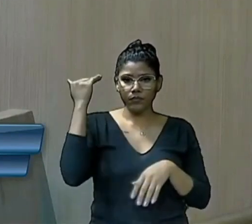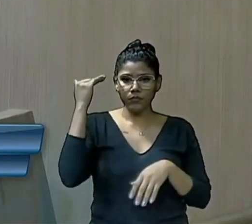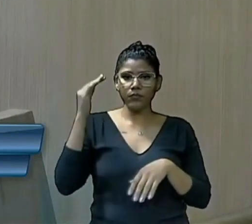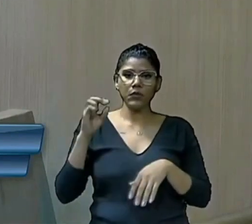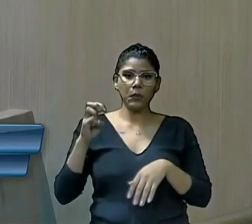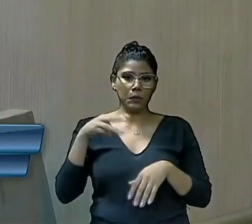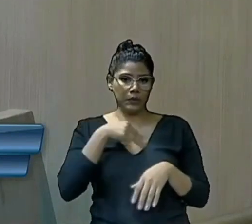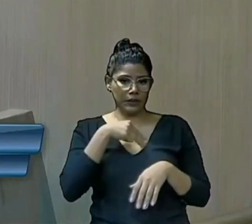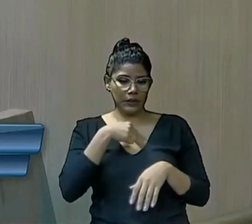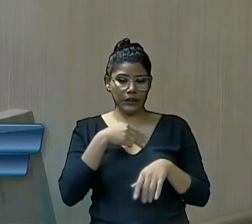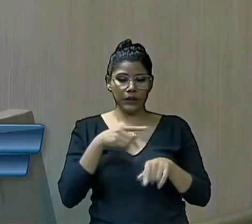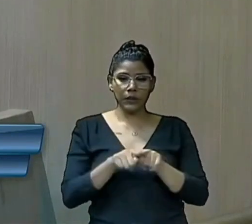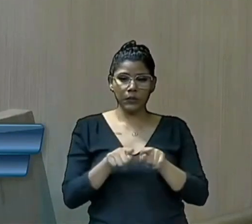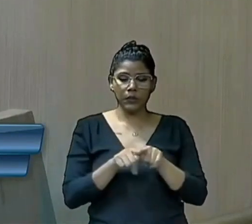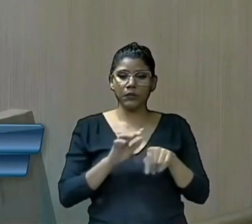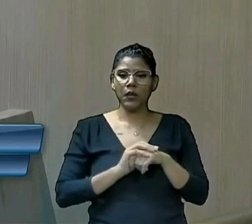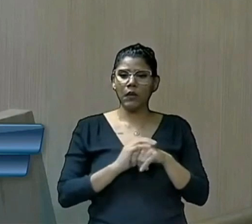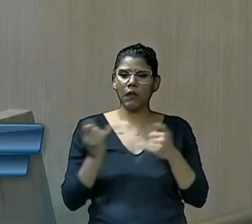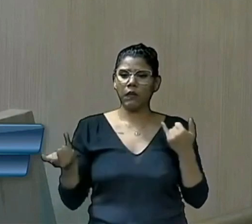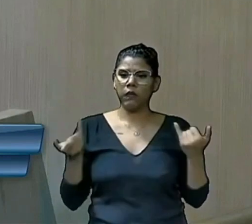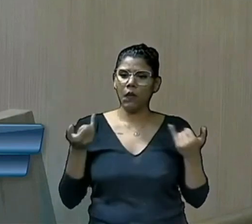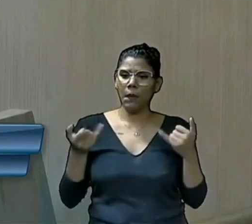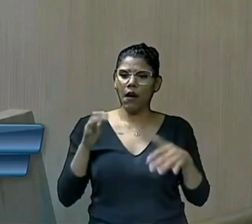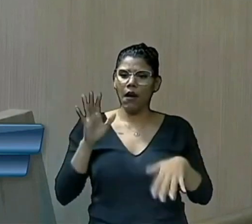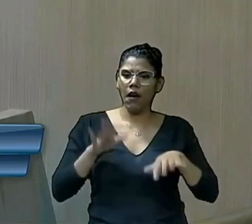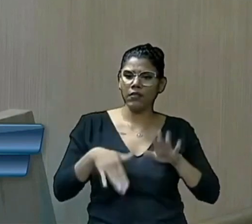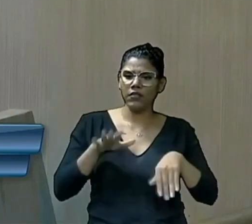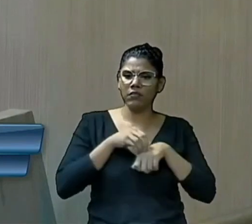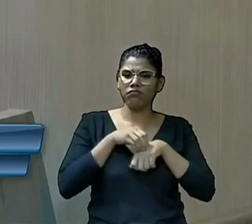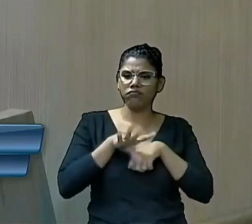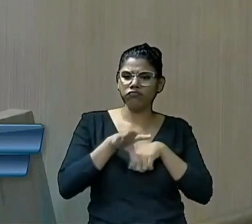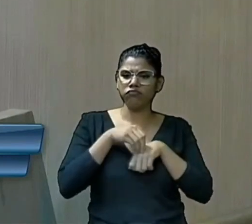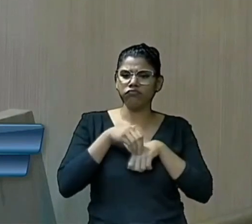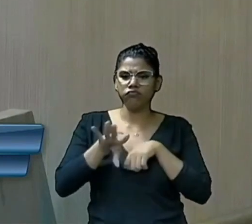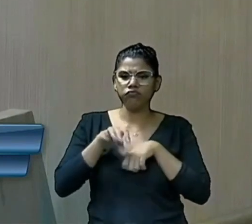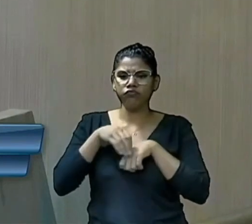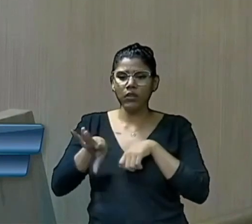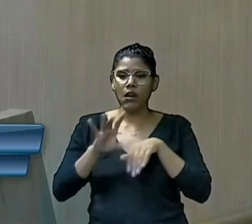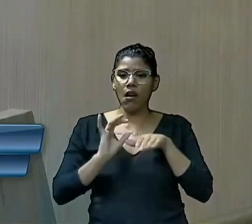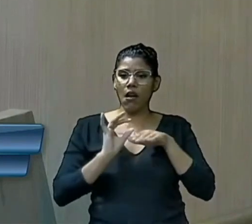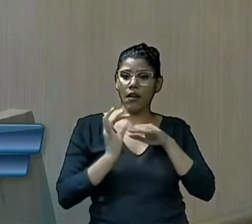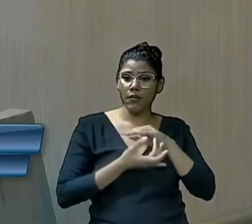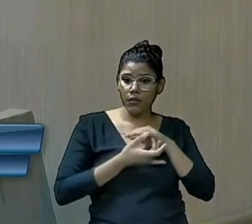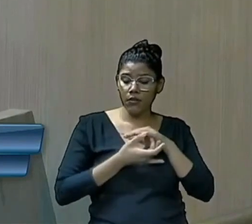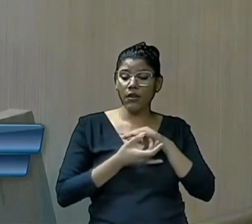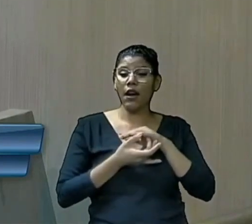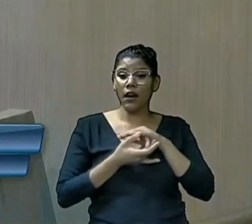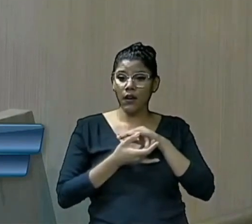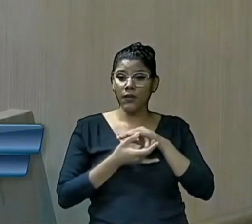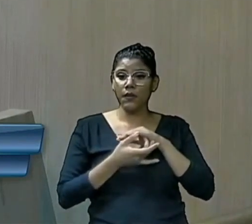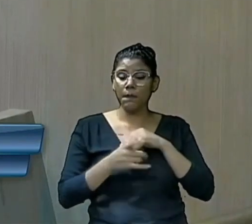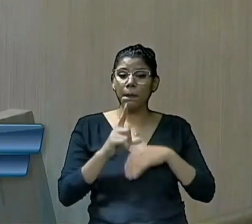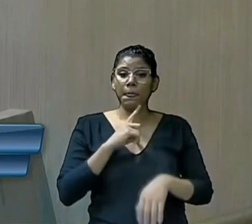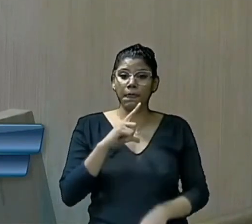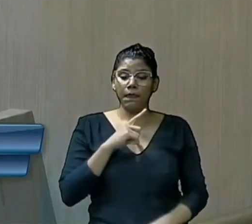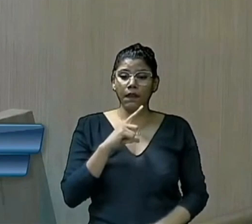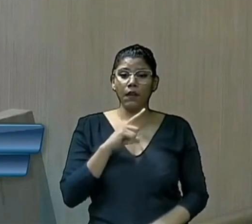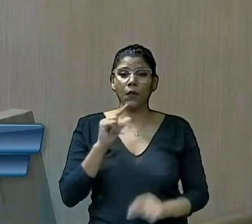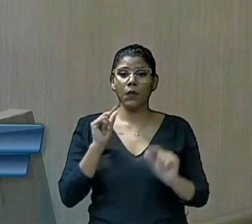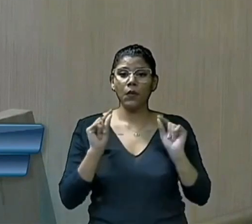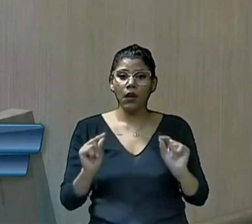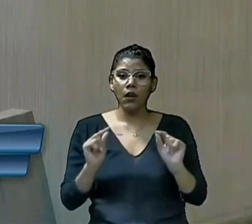deputado Messias. Informações que às vezes são divulgadas nas redes sociais e incorrem e